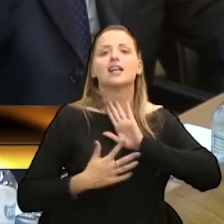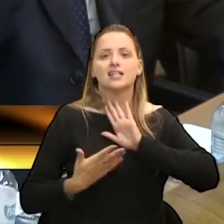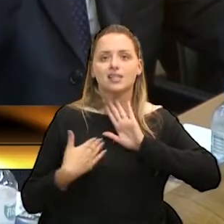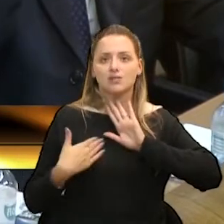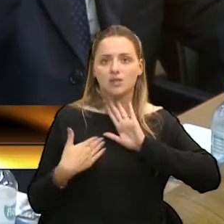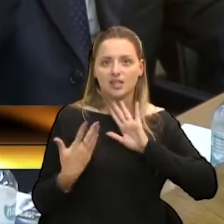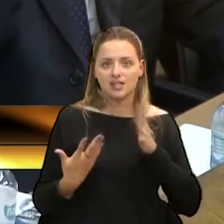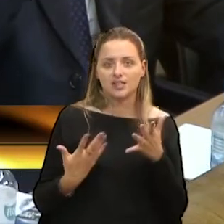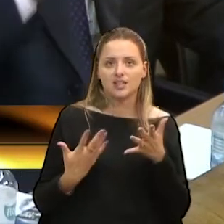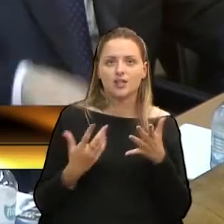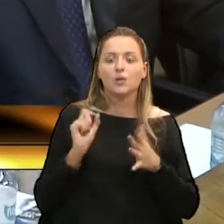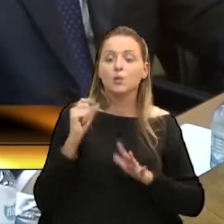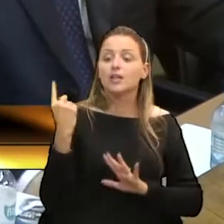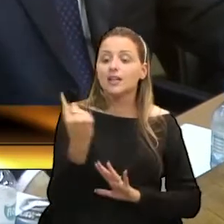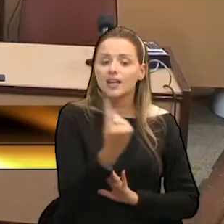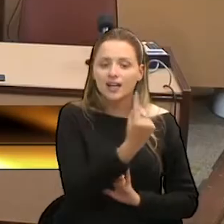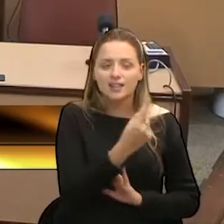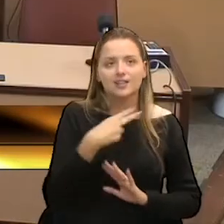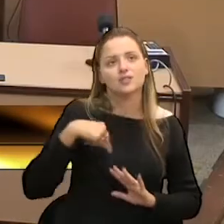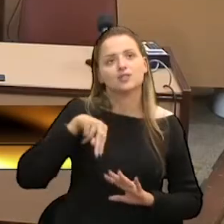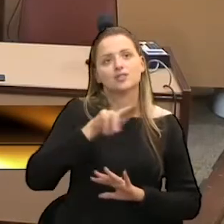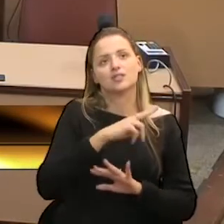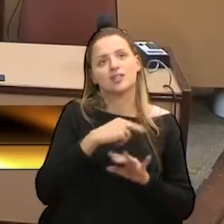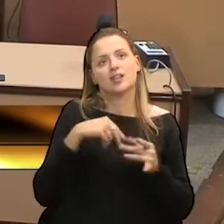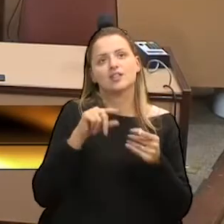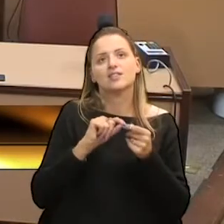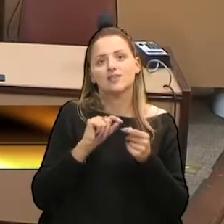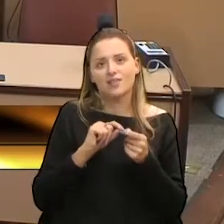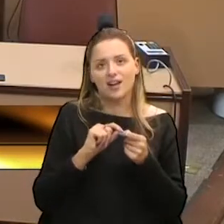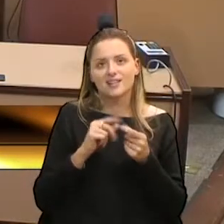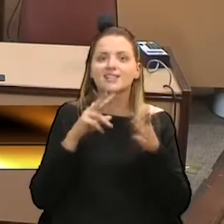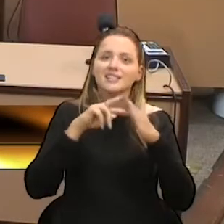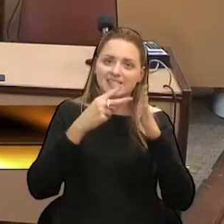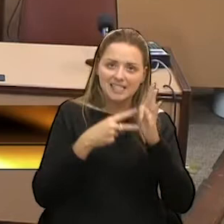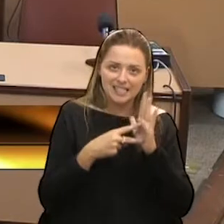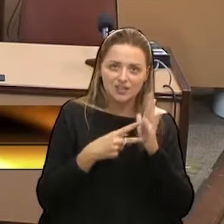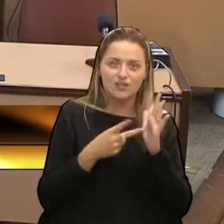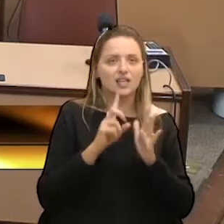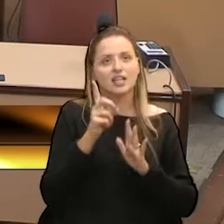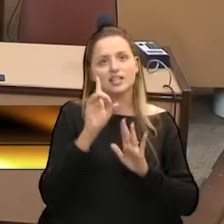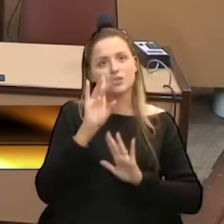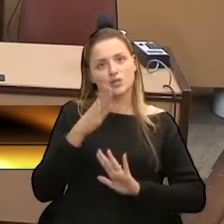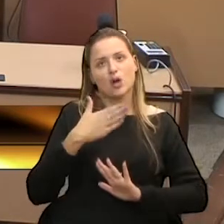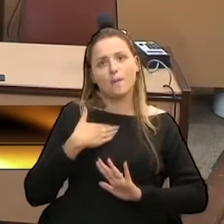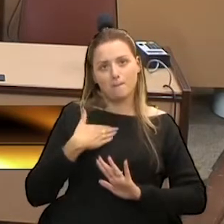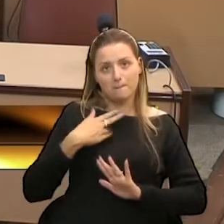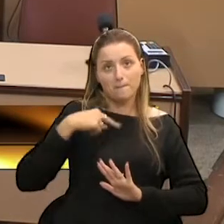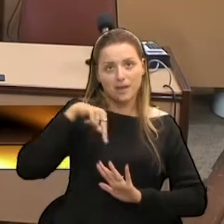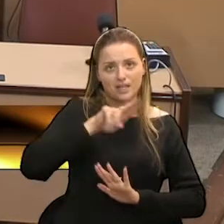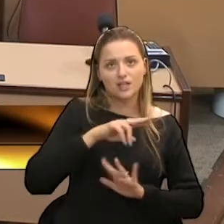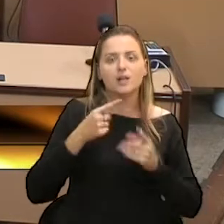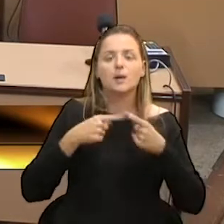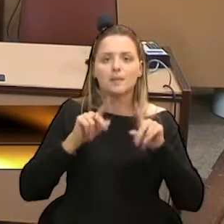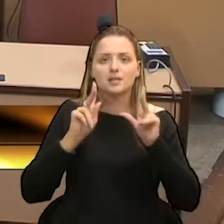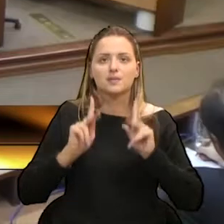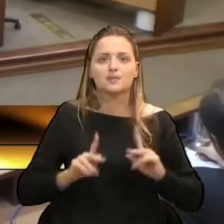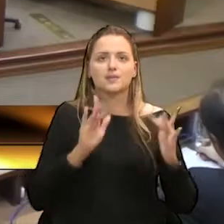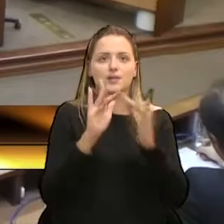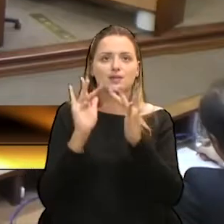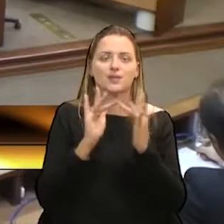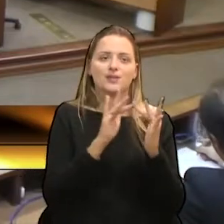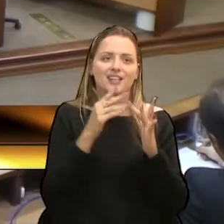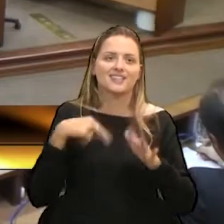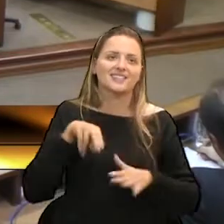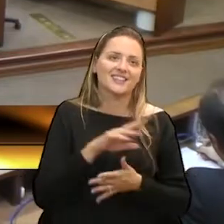as coisas que cada um de nós faz sentido, não só para nós, mas para o entorno que a gente vive. Então,